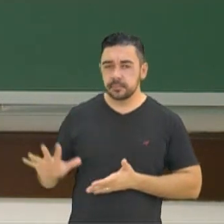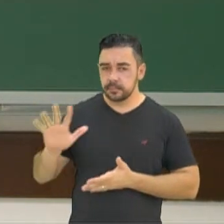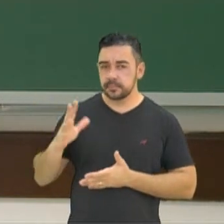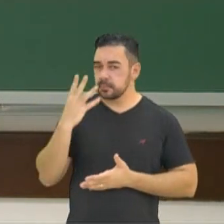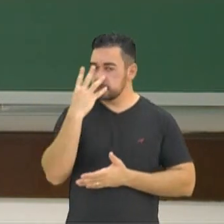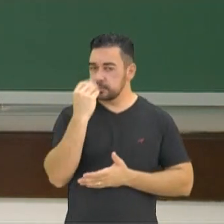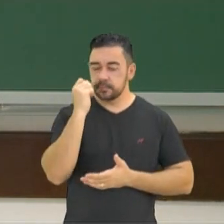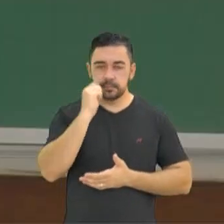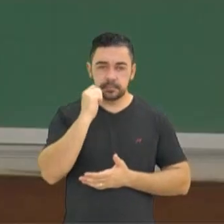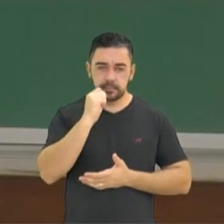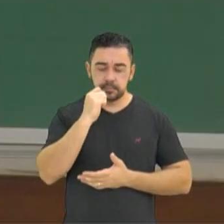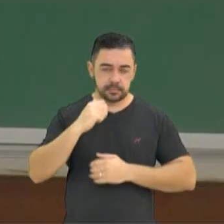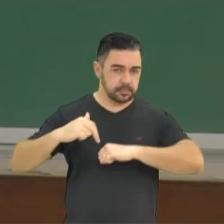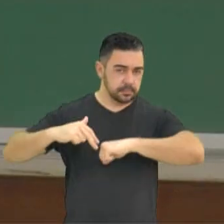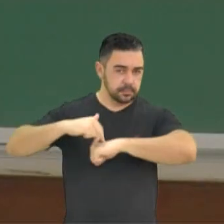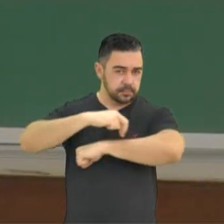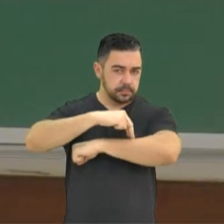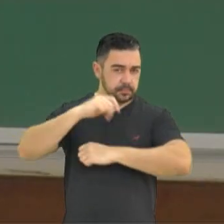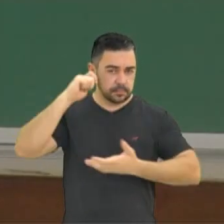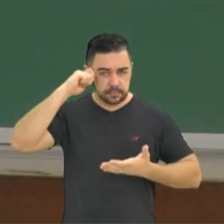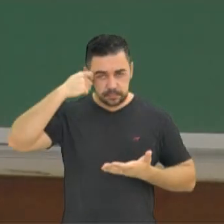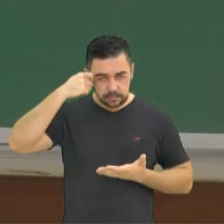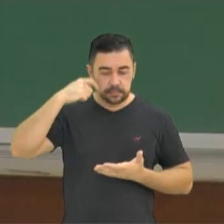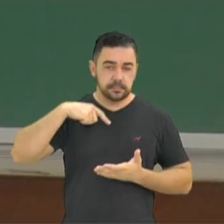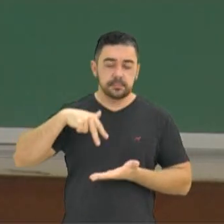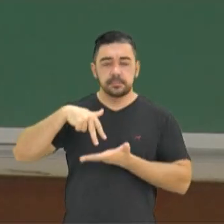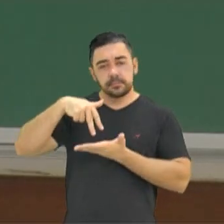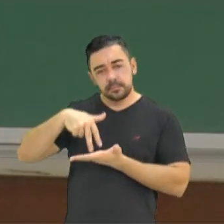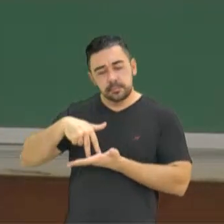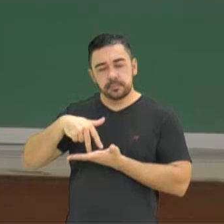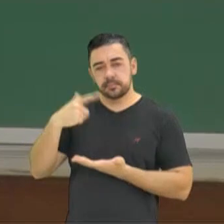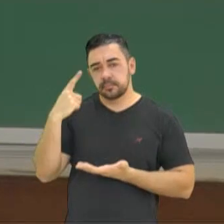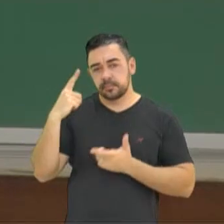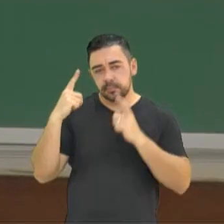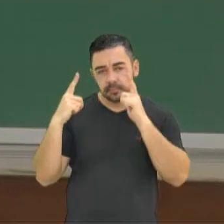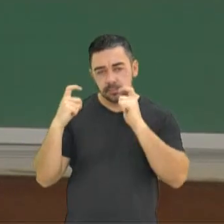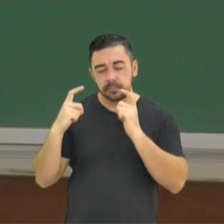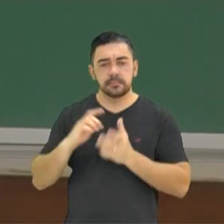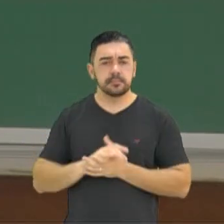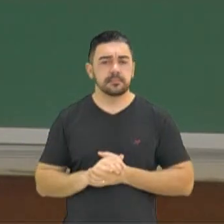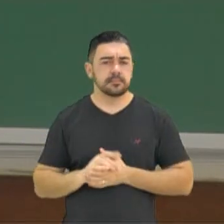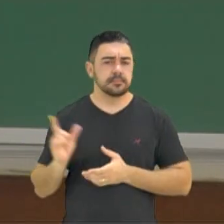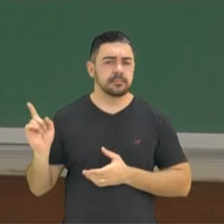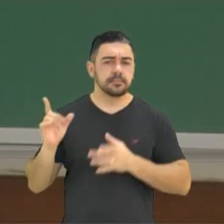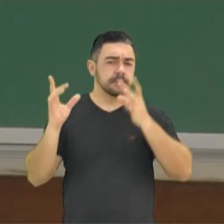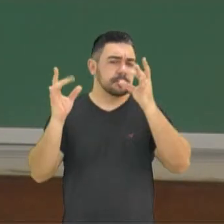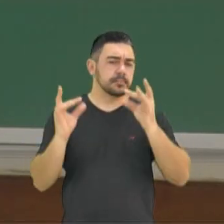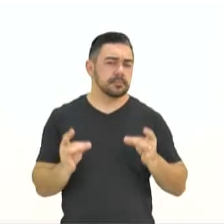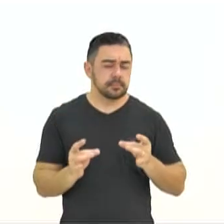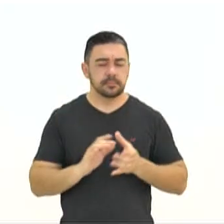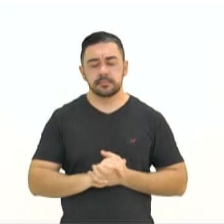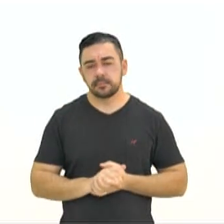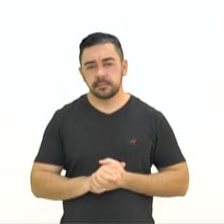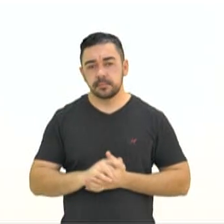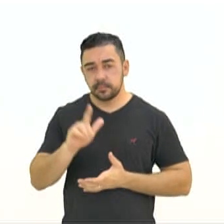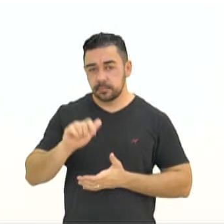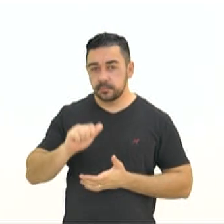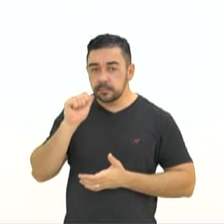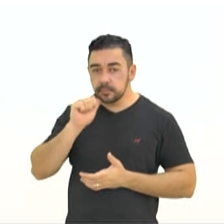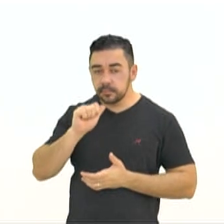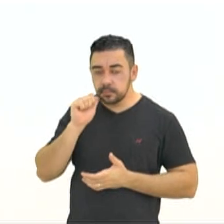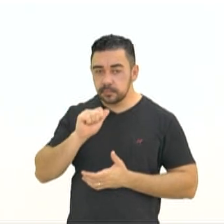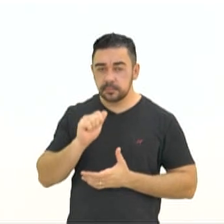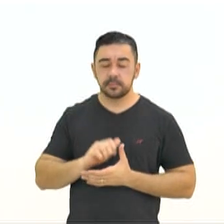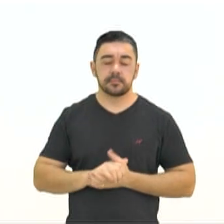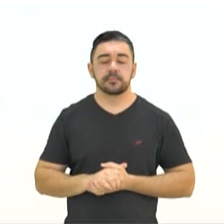dessa modelo negra, né, ela está posando. É, aqui a descrição que nós temos. Es una chica joven